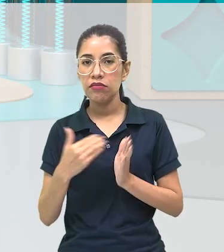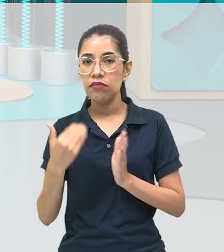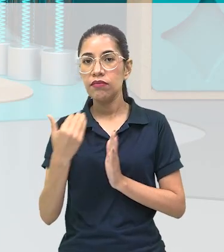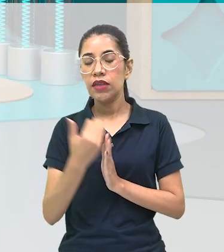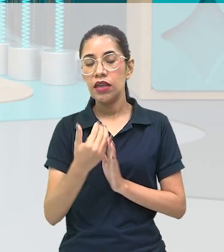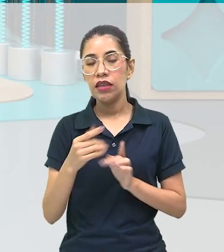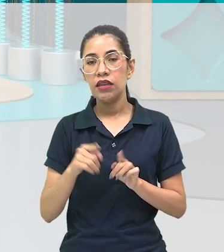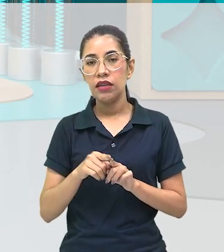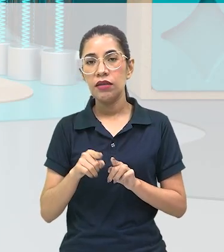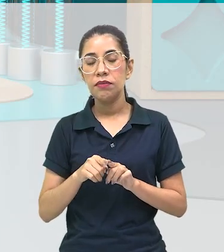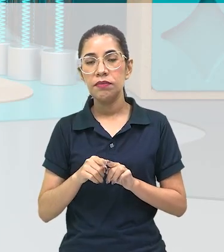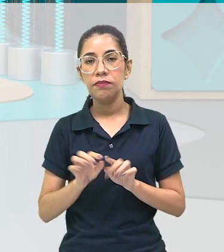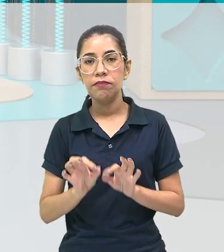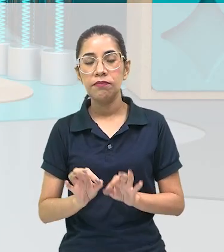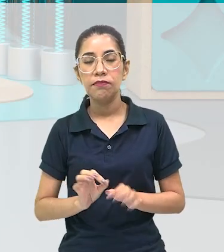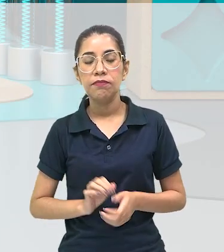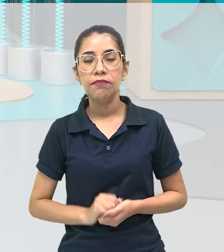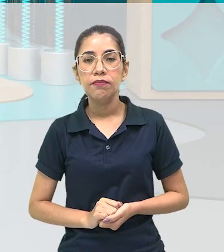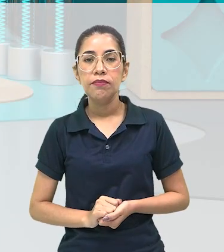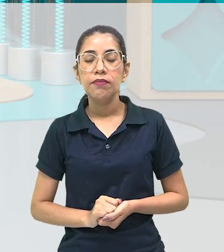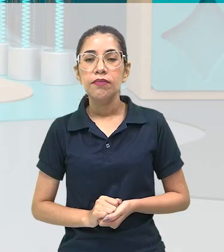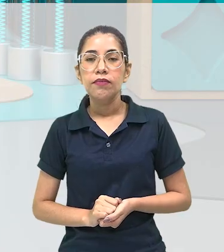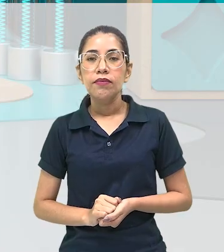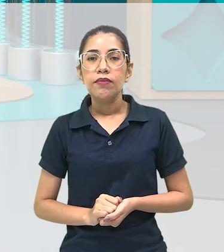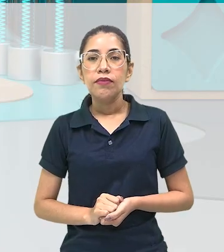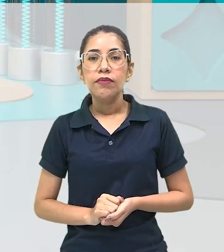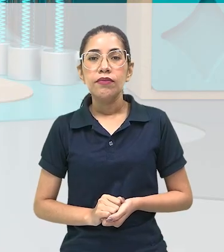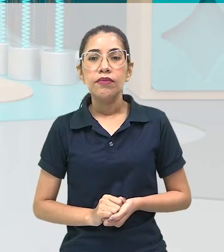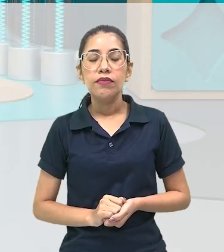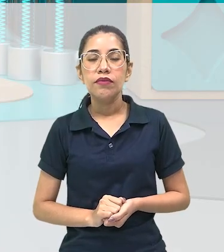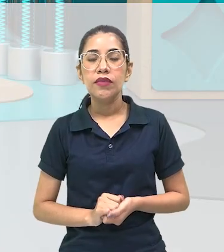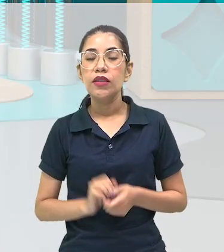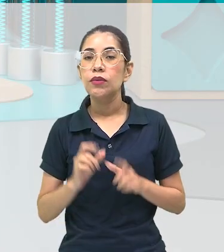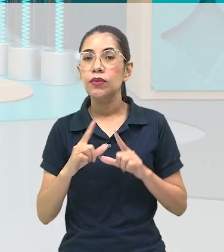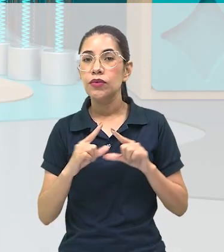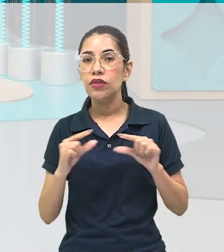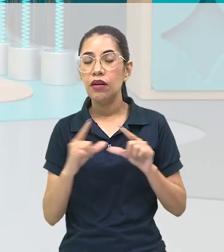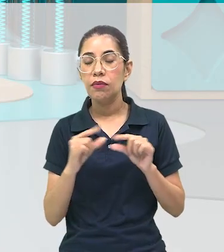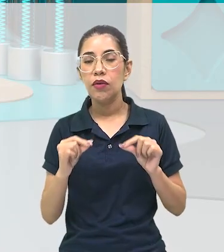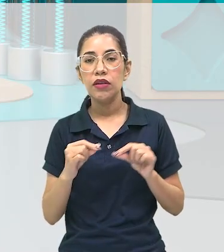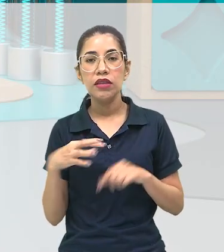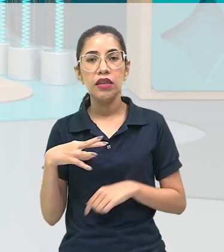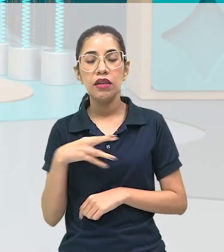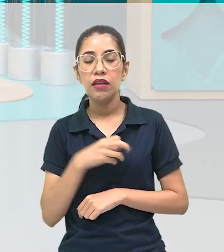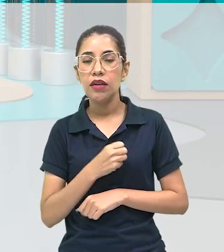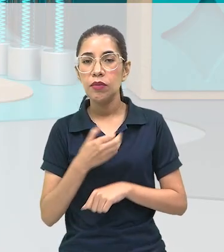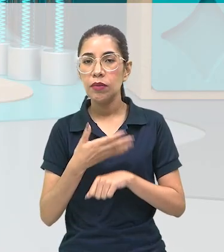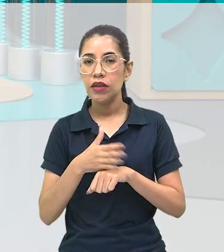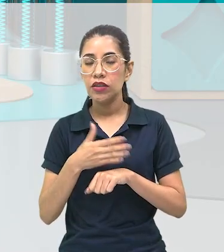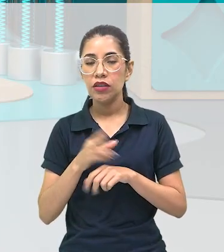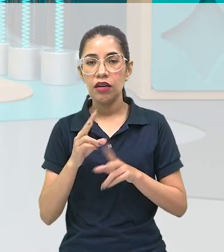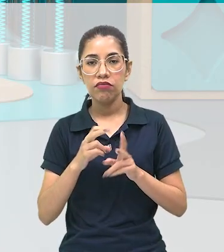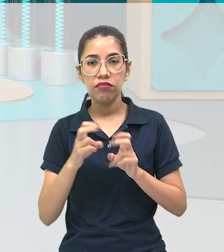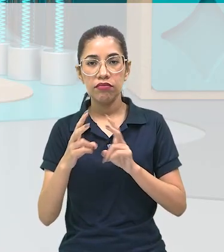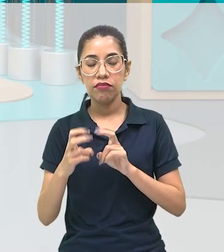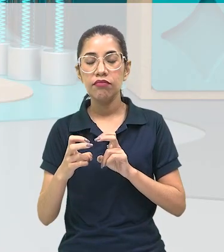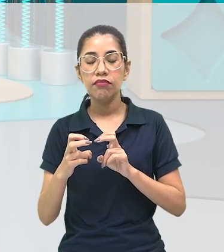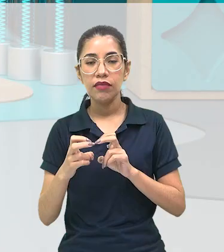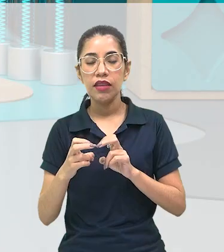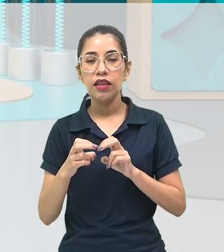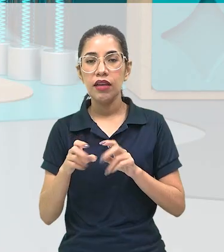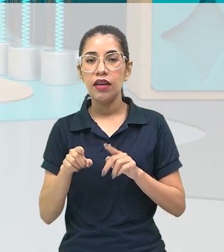e de muito poder, né? Então, lá no Japão, eles adoram demais essa luta, né? Então,